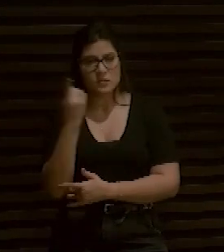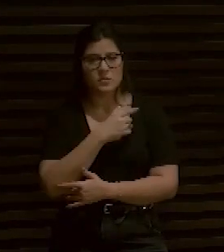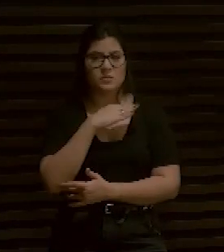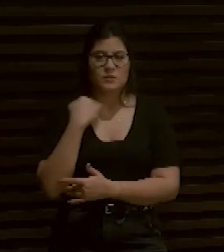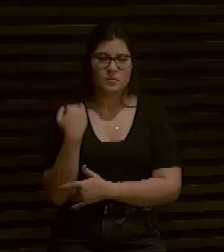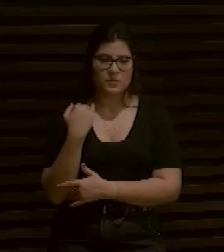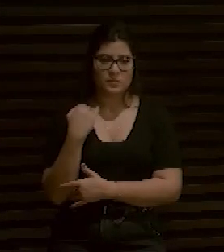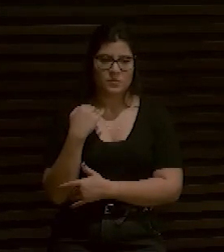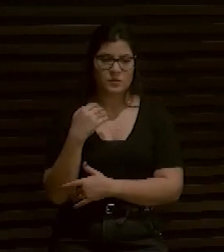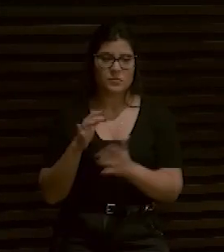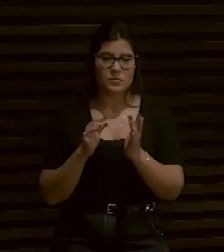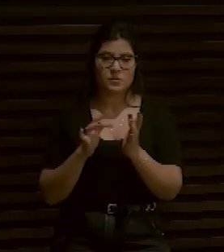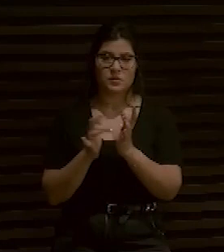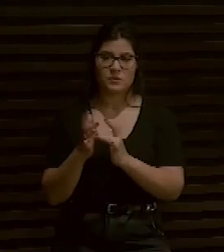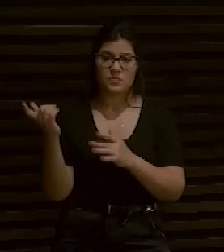gloriosa volta do nosso Senhor.